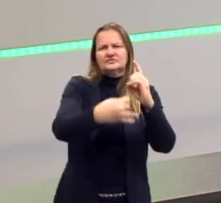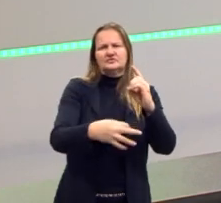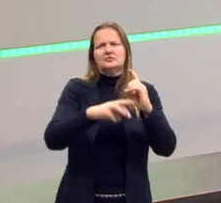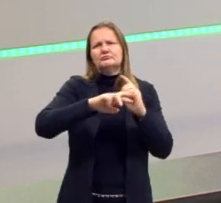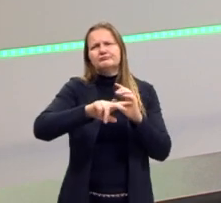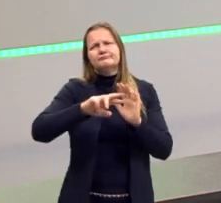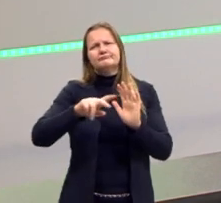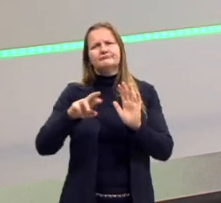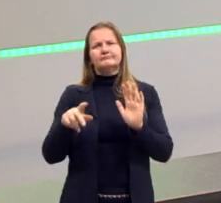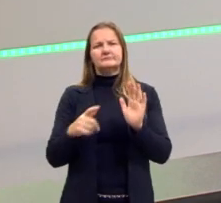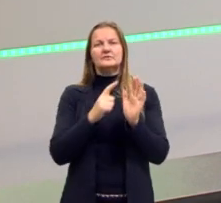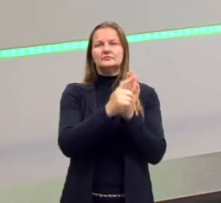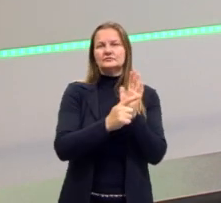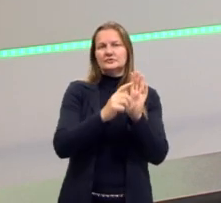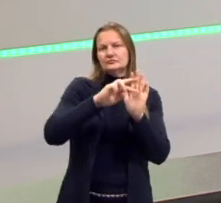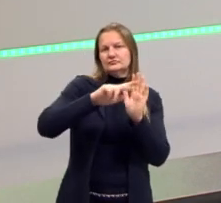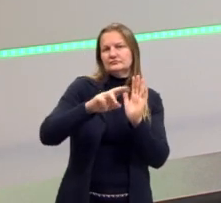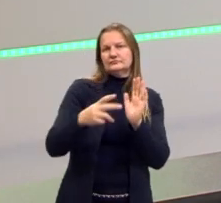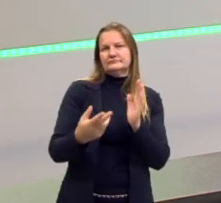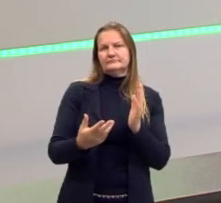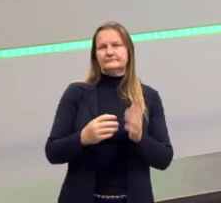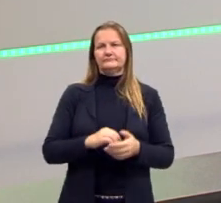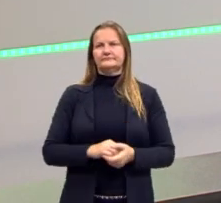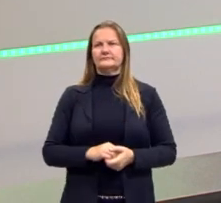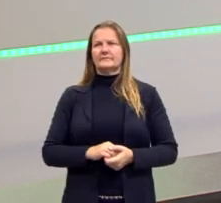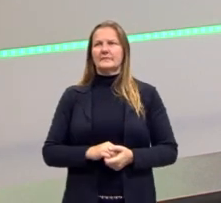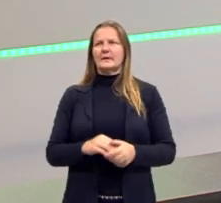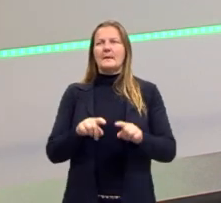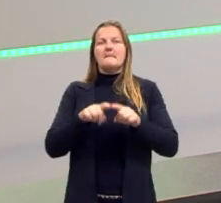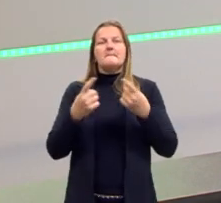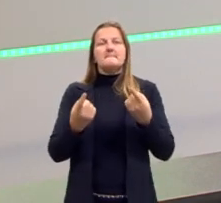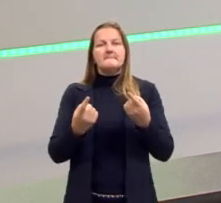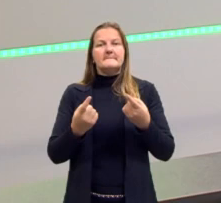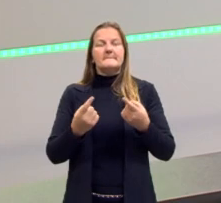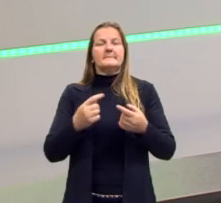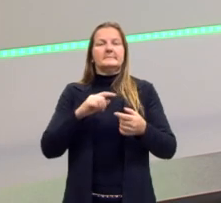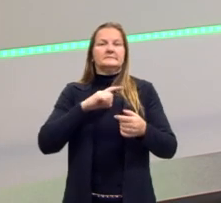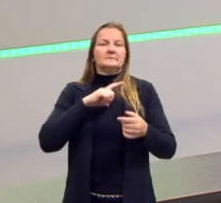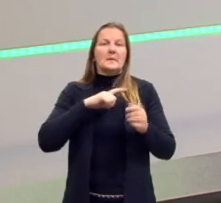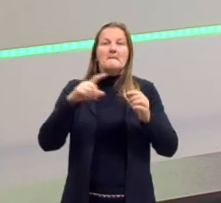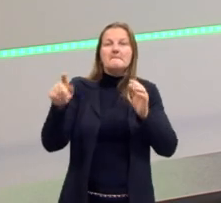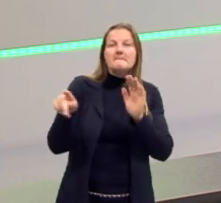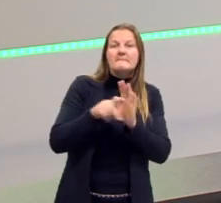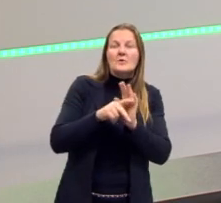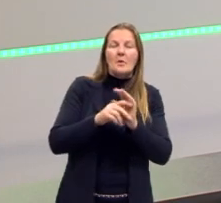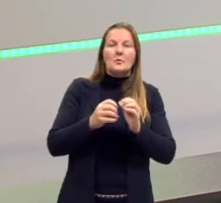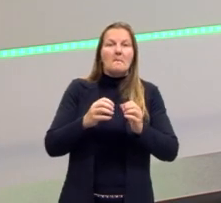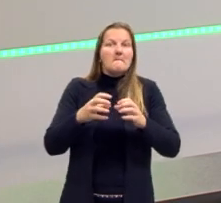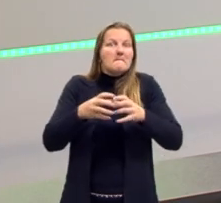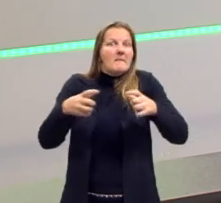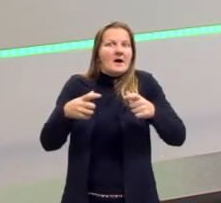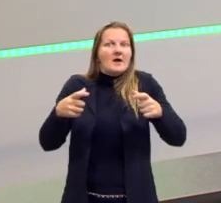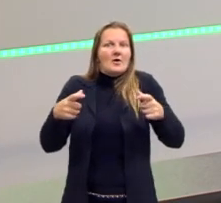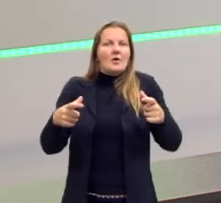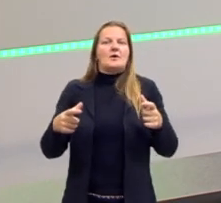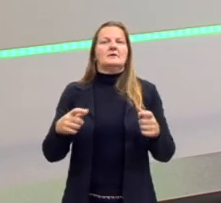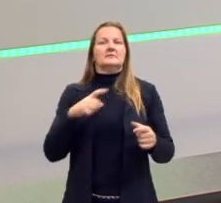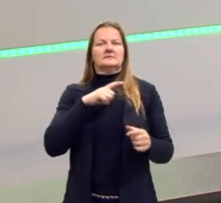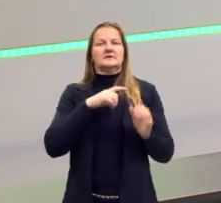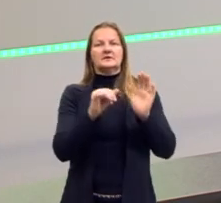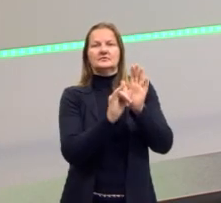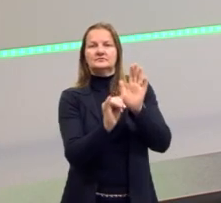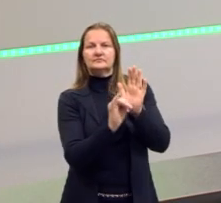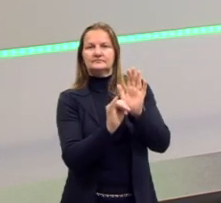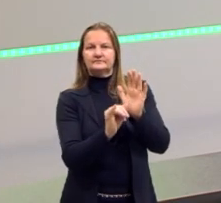gente pode ter outras tipologias textuais mas a a tipologia textual que predomina dentro dos romances é